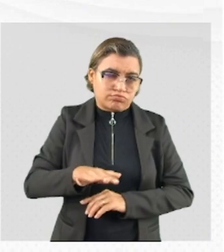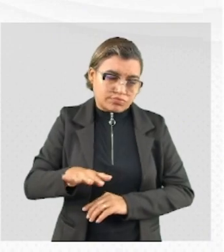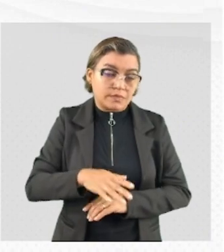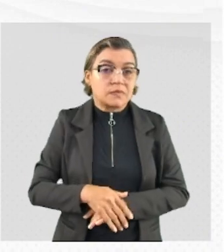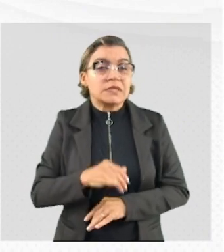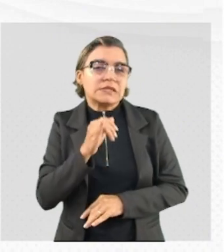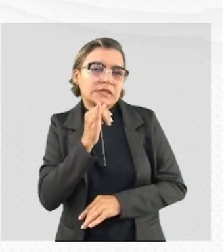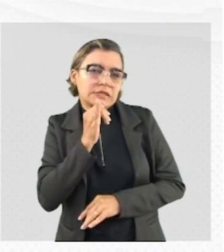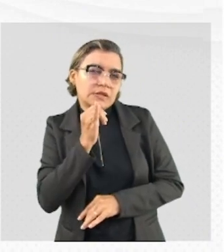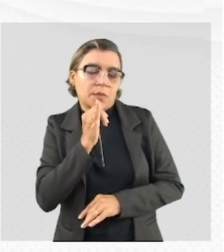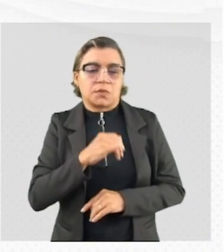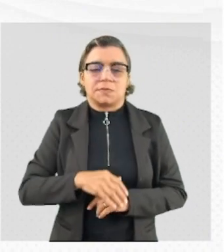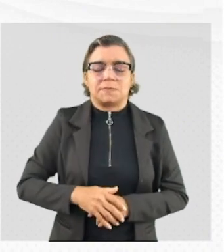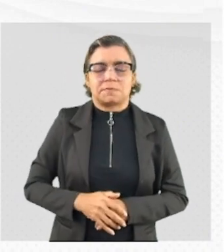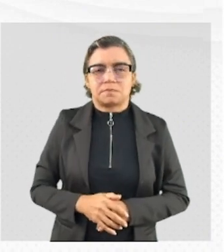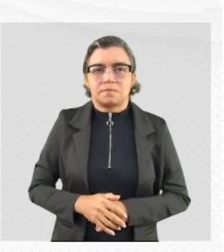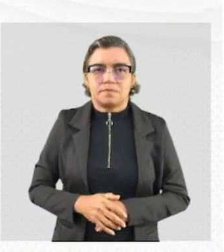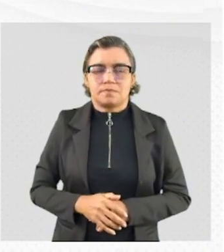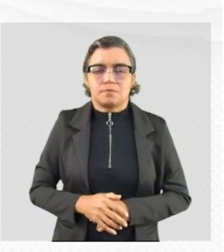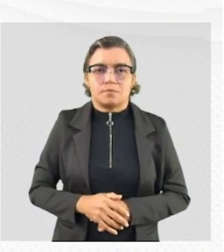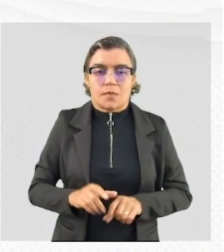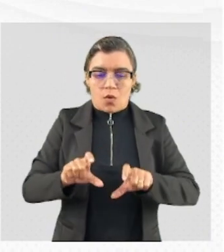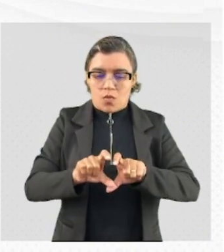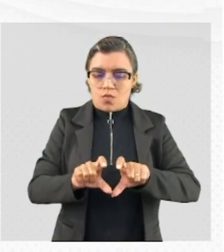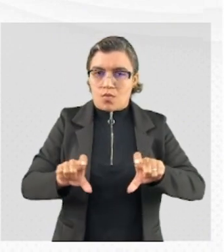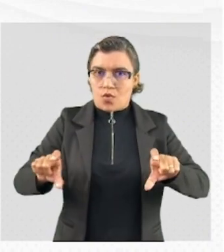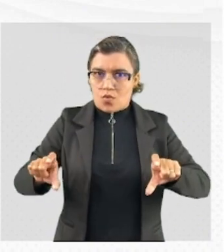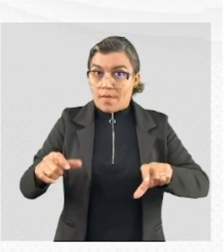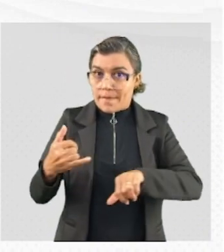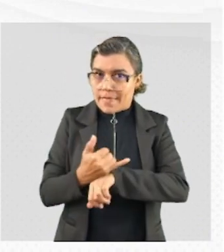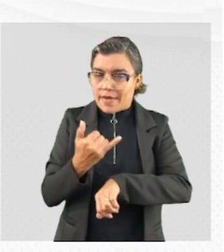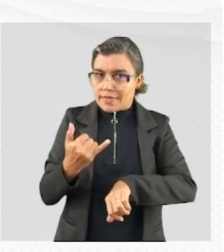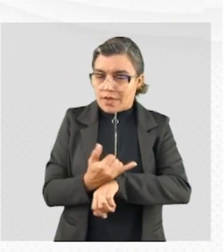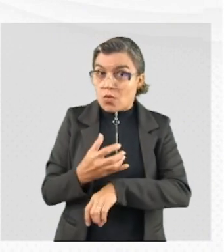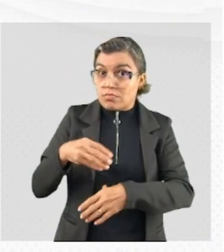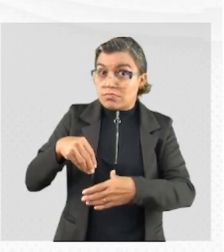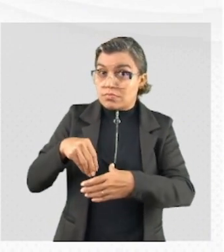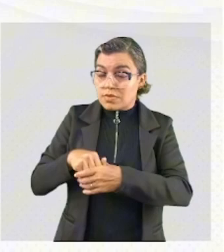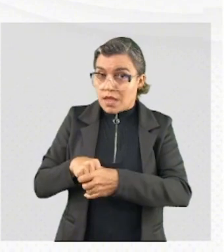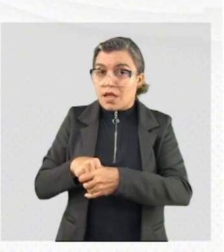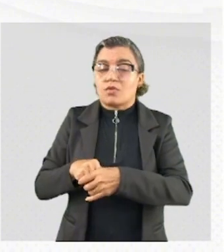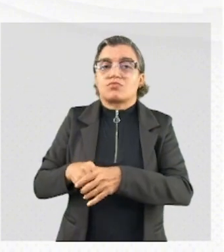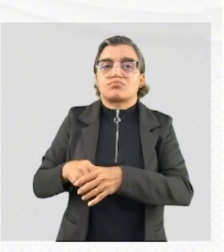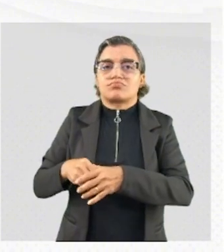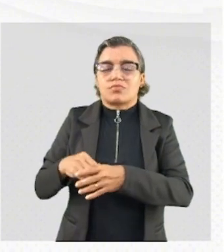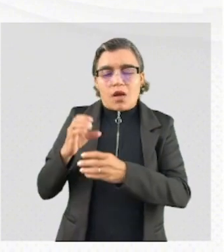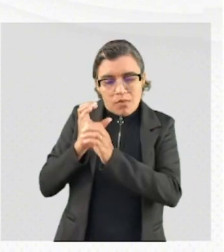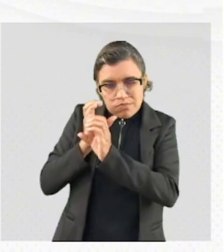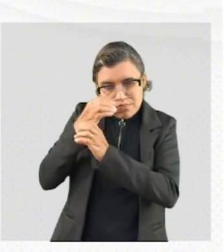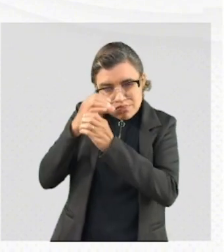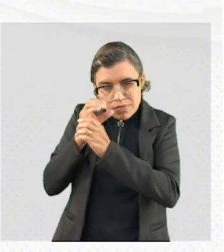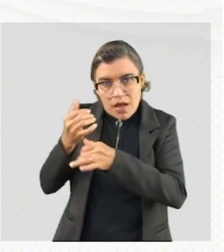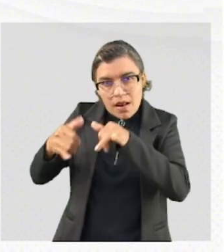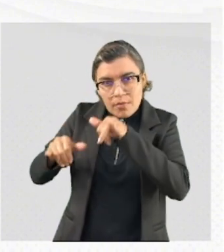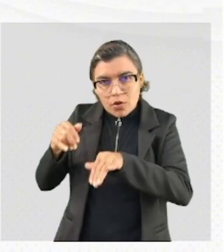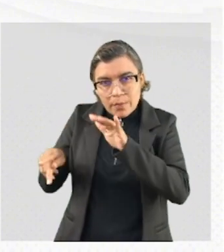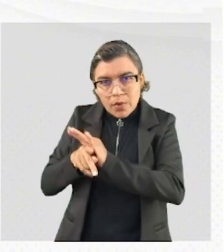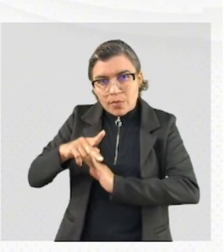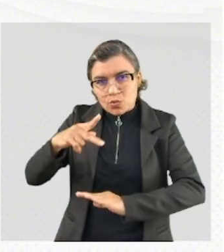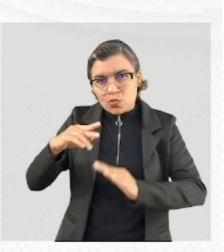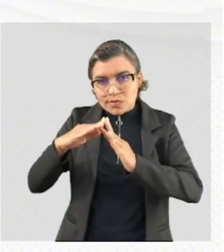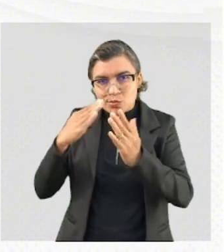Vamos supor que essa barra está no laboratório lá da sua escola. Temperatura lá,